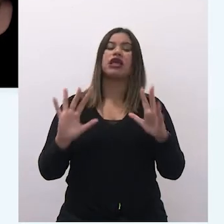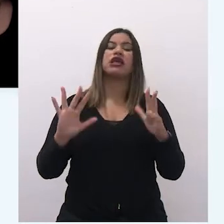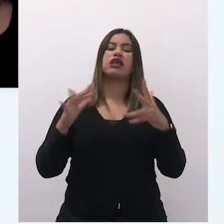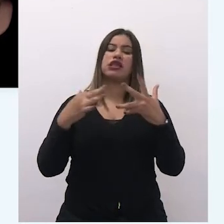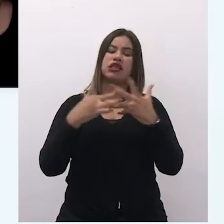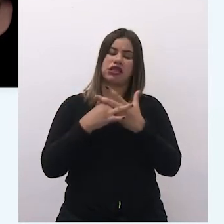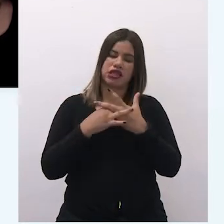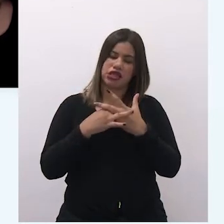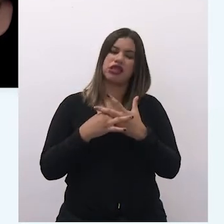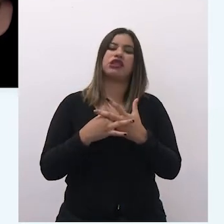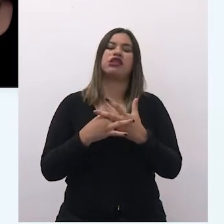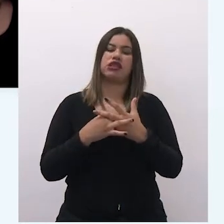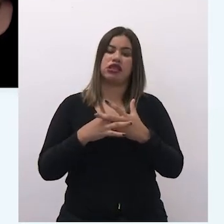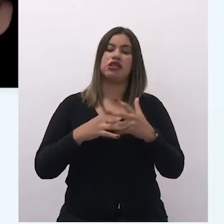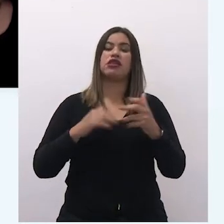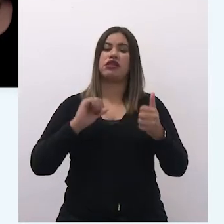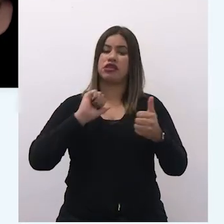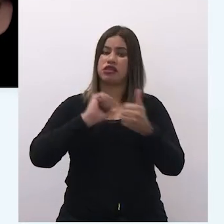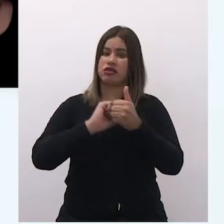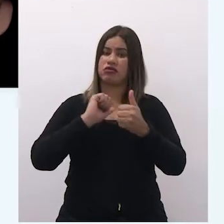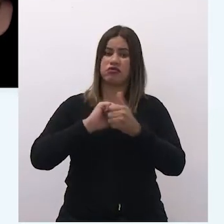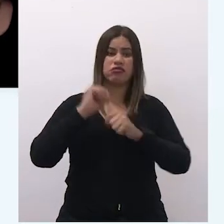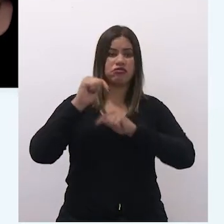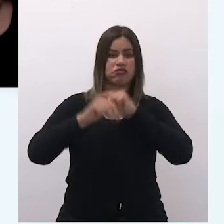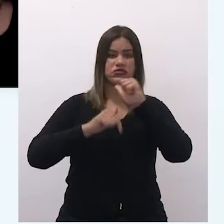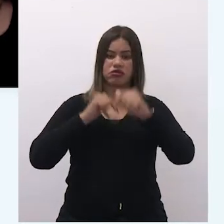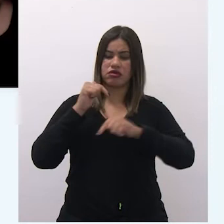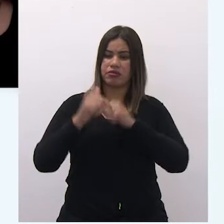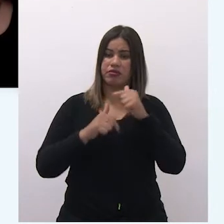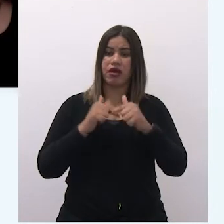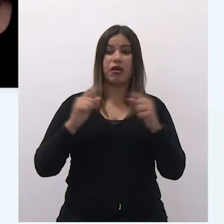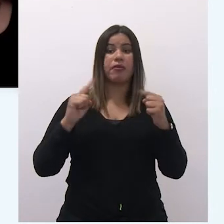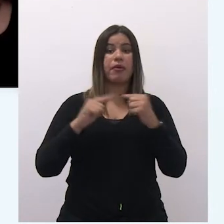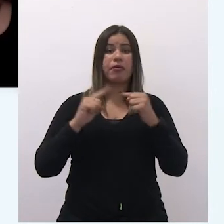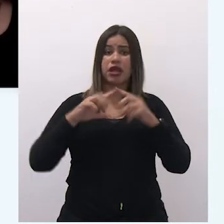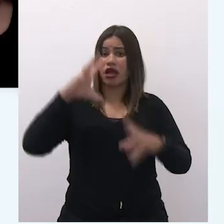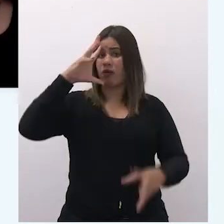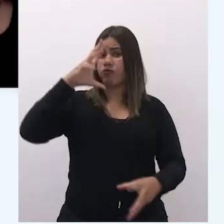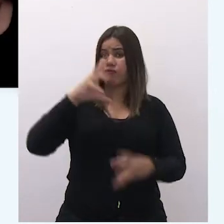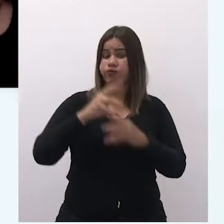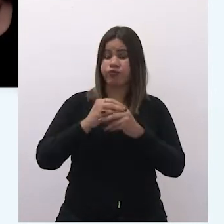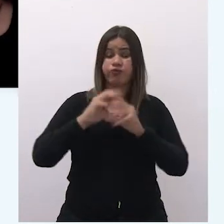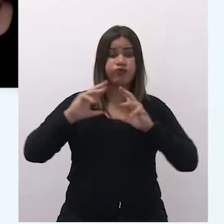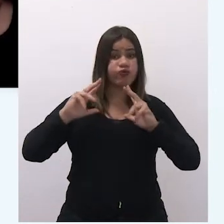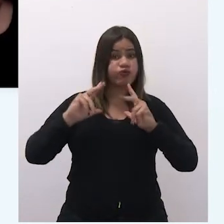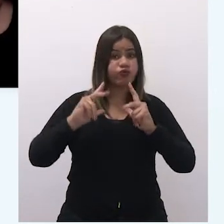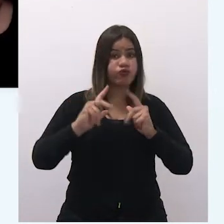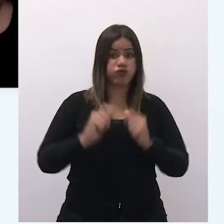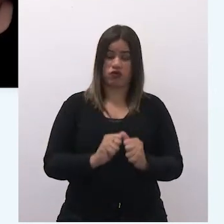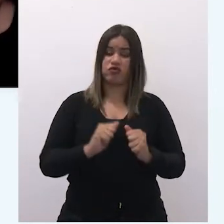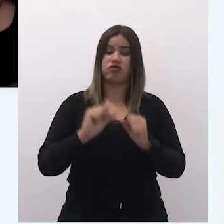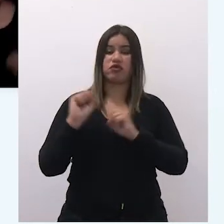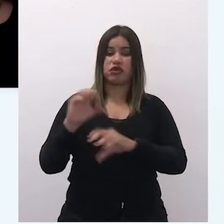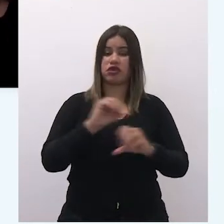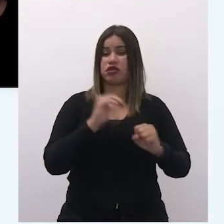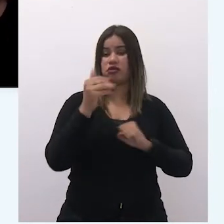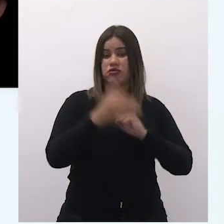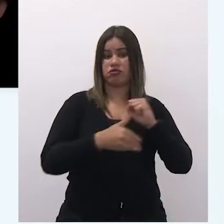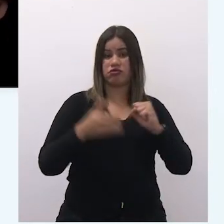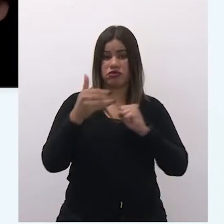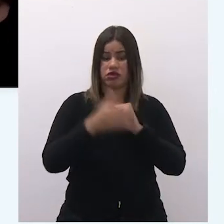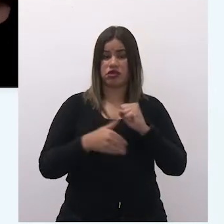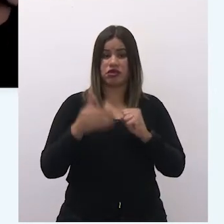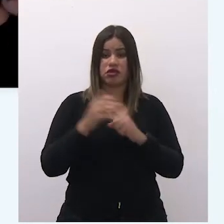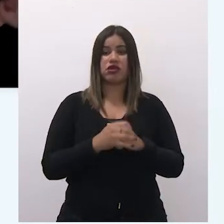cidadania e para a qualificação para o trabalho. Mas isso é a dimensão do todo, de toda a educação básica. Nós estamos numa fase, como você mesma